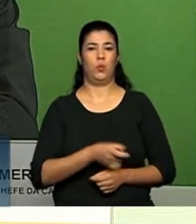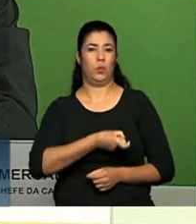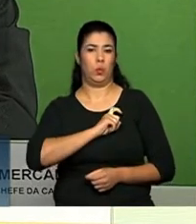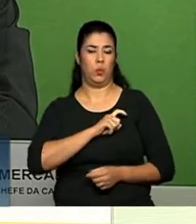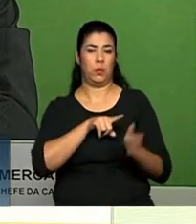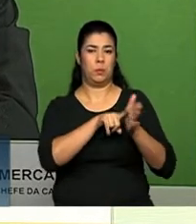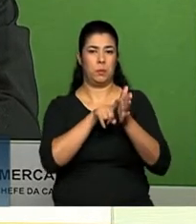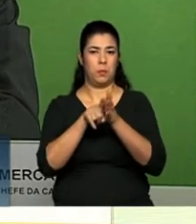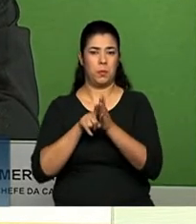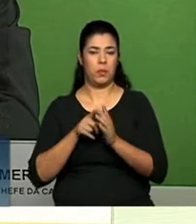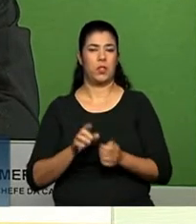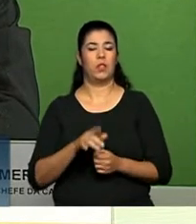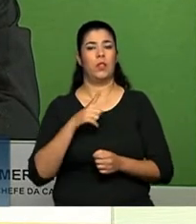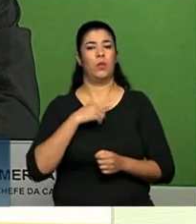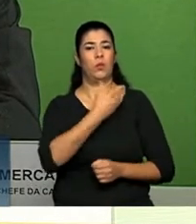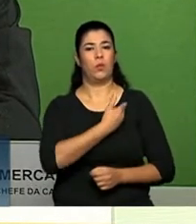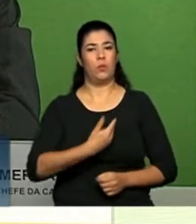tem